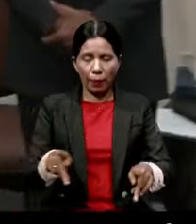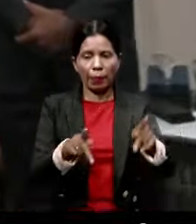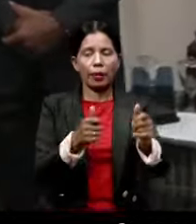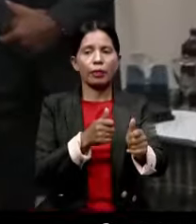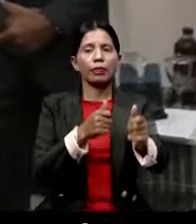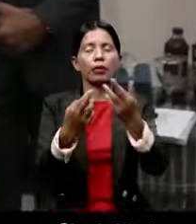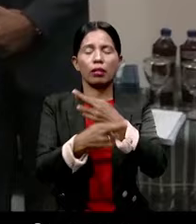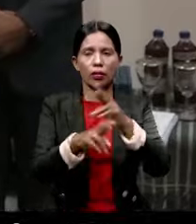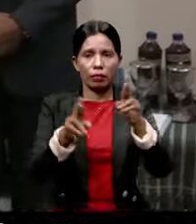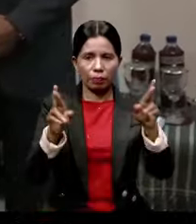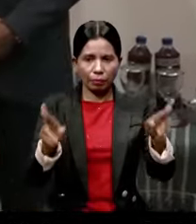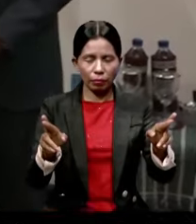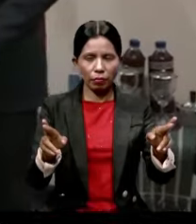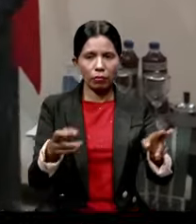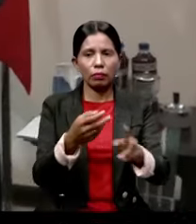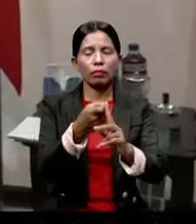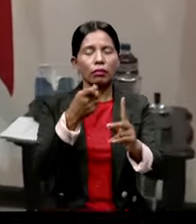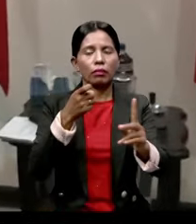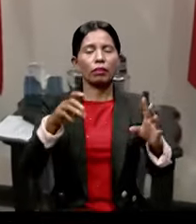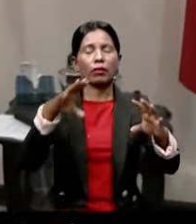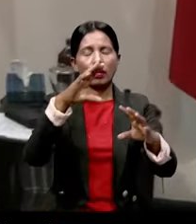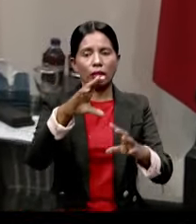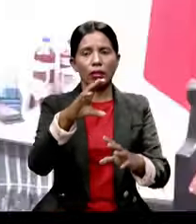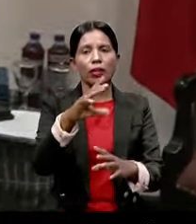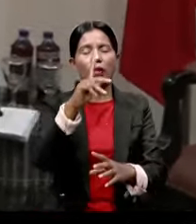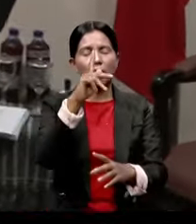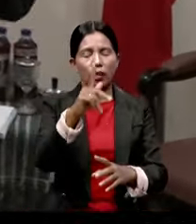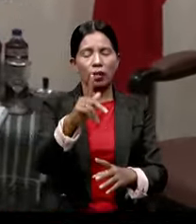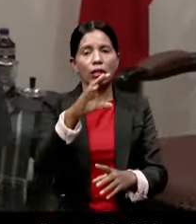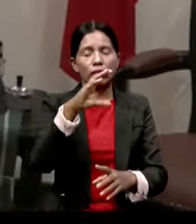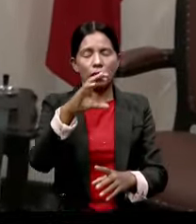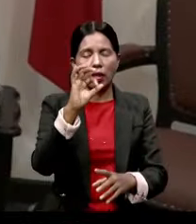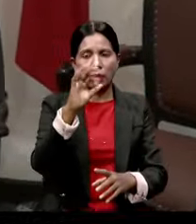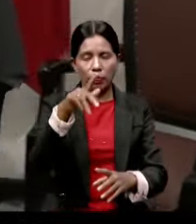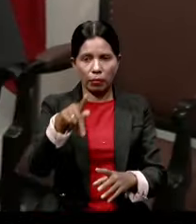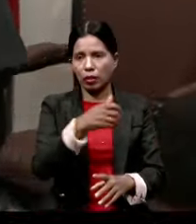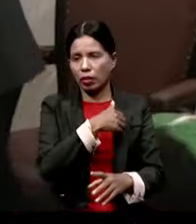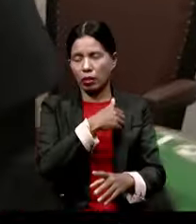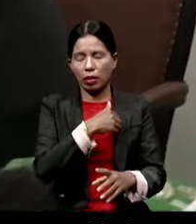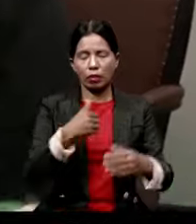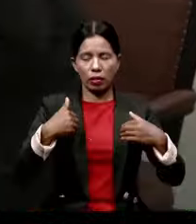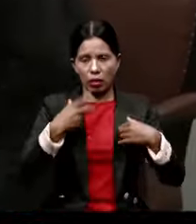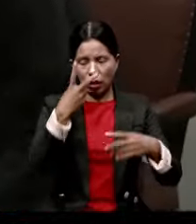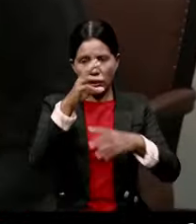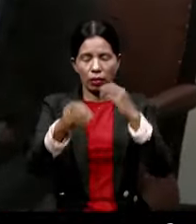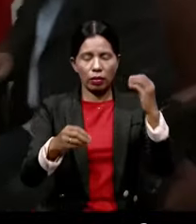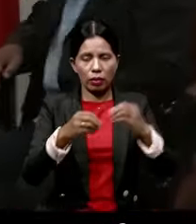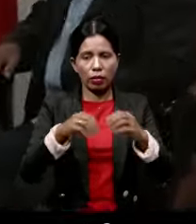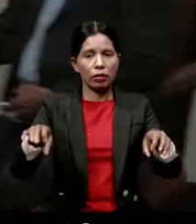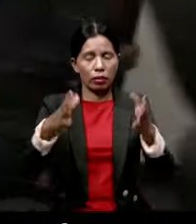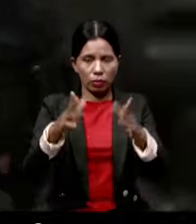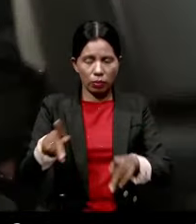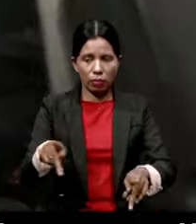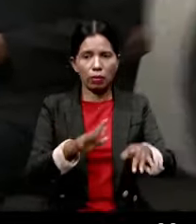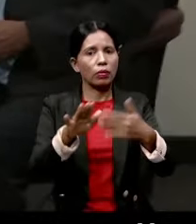para resultado diagnóstico, Rússia Comissão Função Pública detecta se dá e a controle dia para funcionário público Sira,